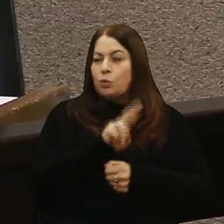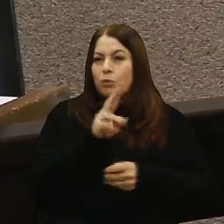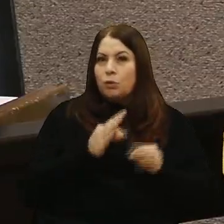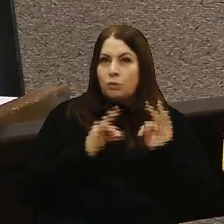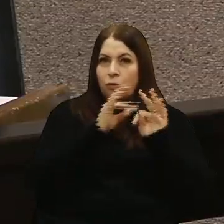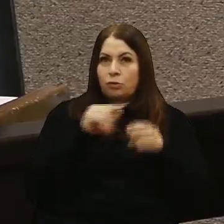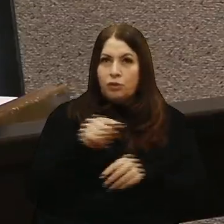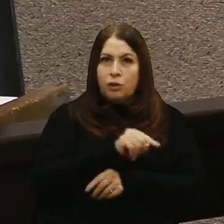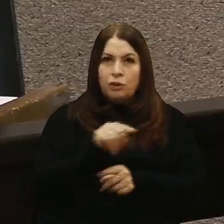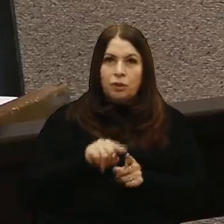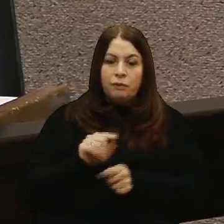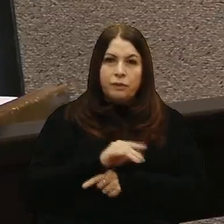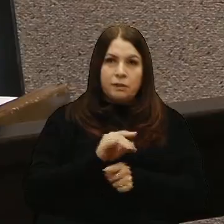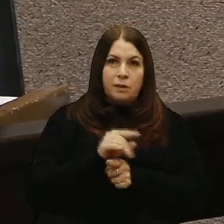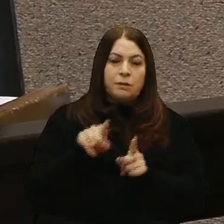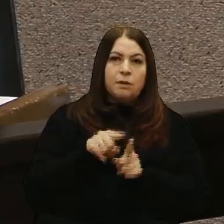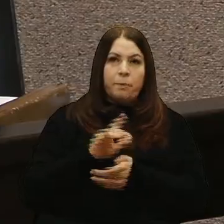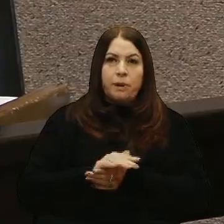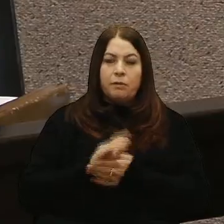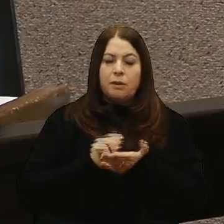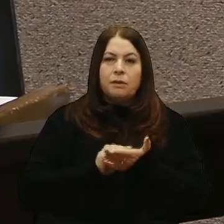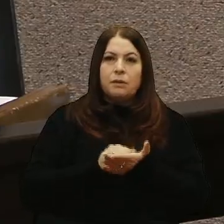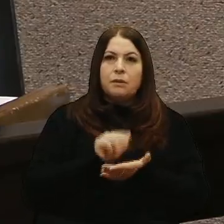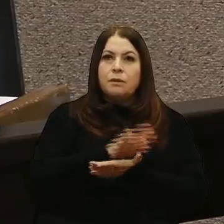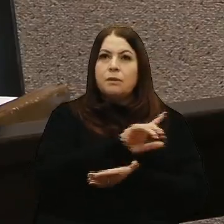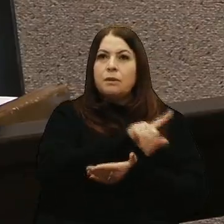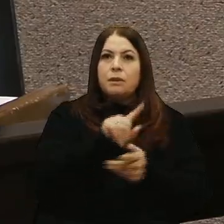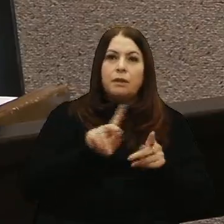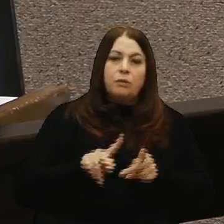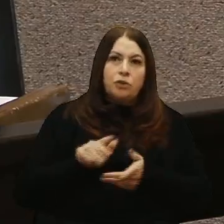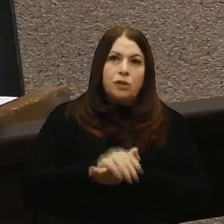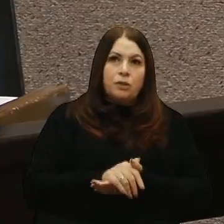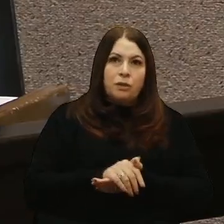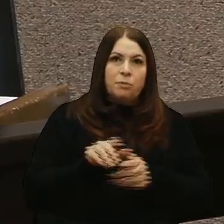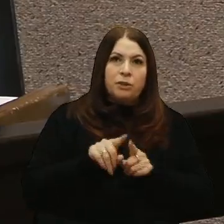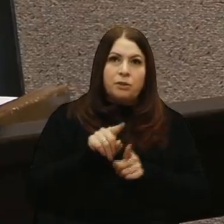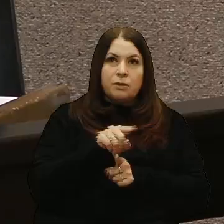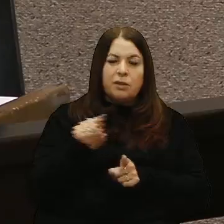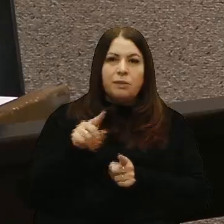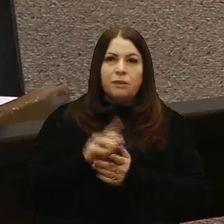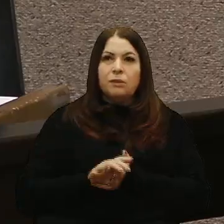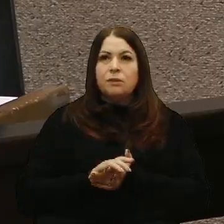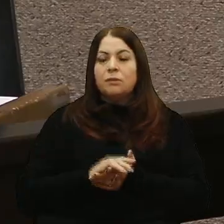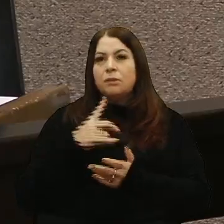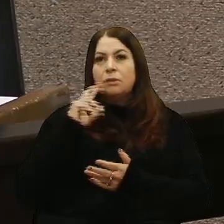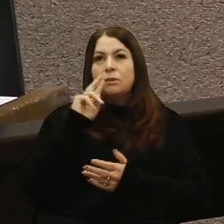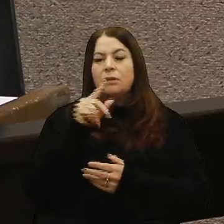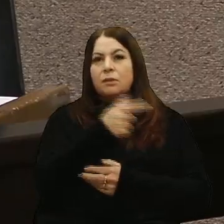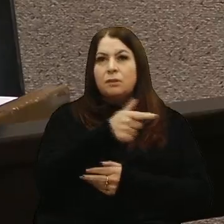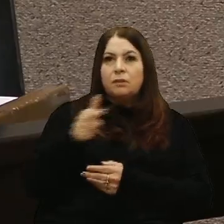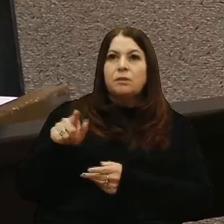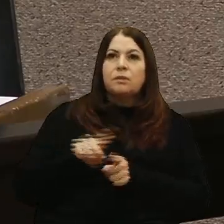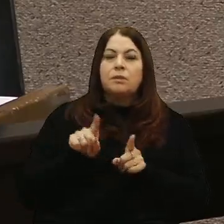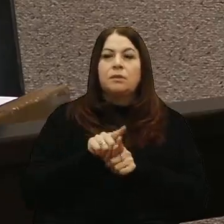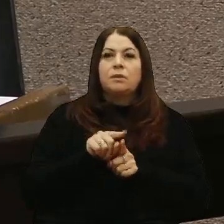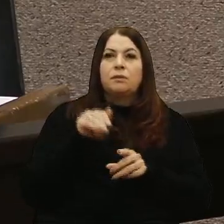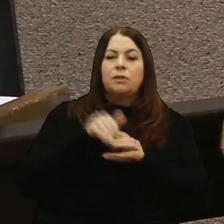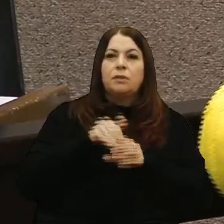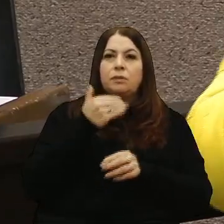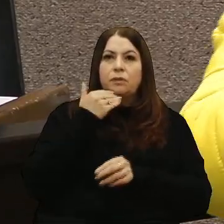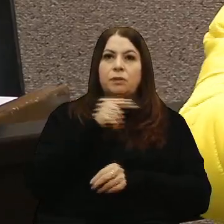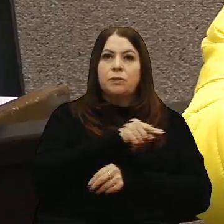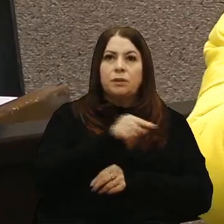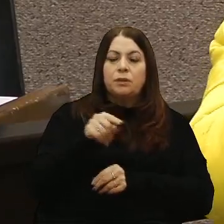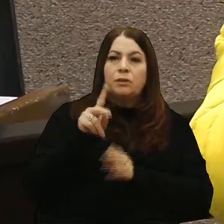lado bom, mas sim para multar as pessoas. Então, isso a gente precisa rever e a gente precisa votar favorável